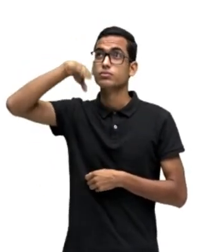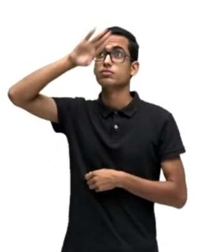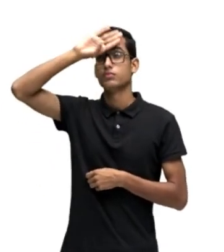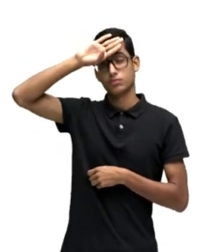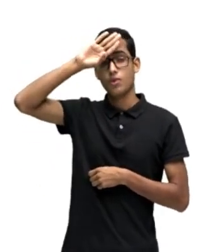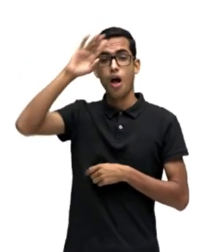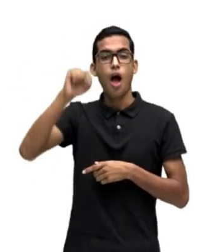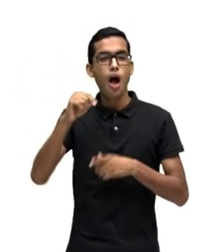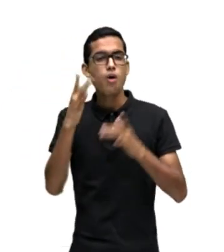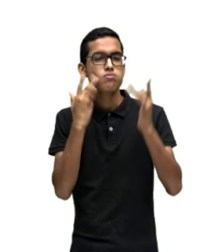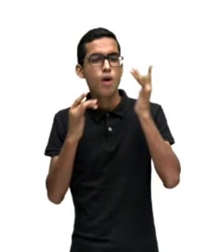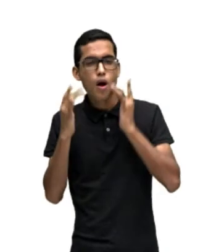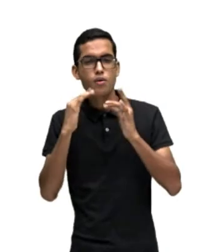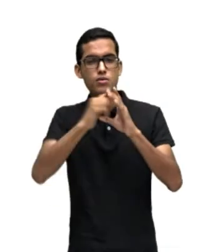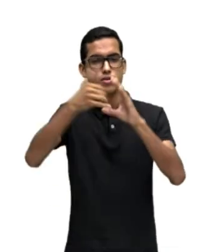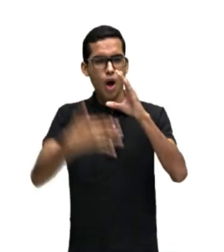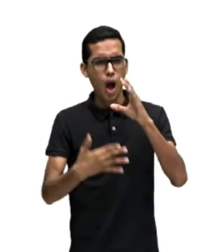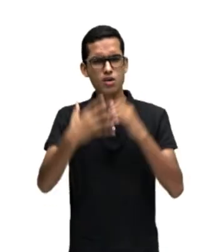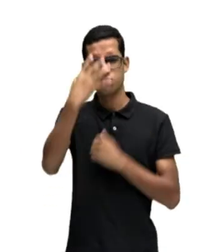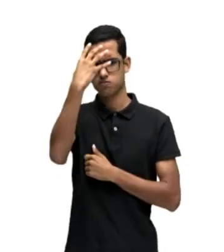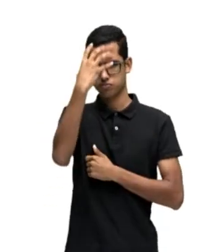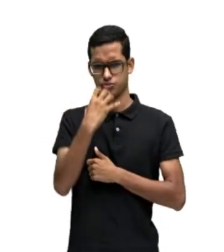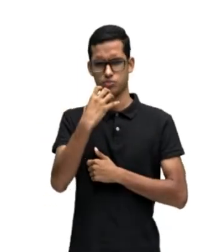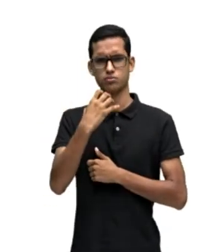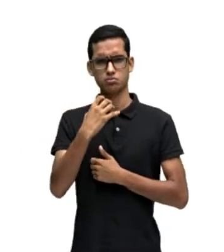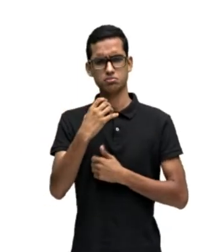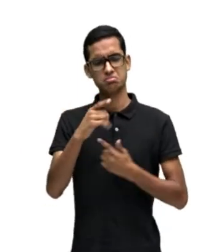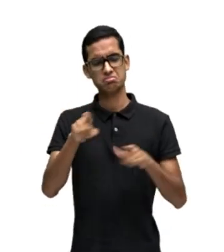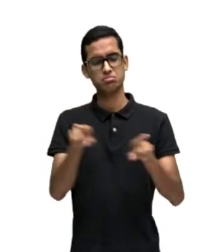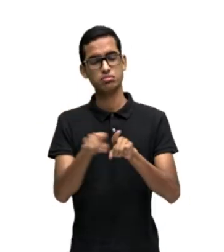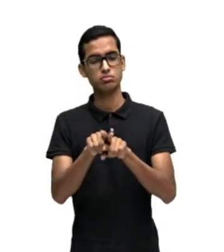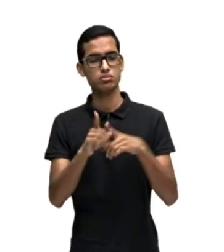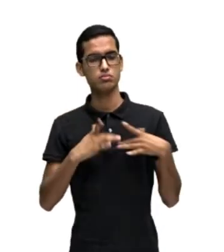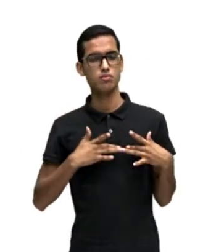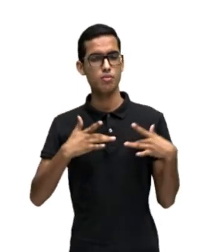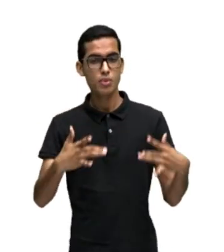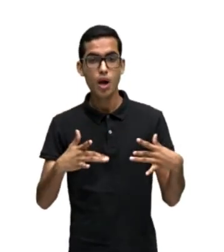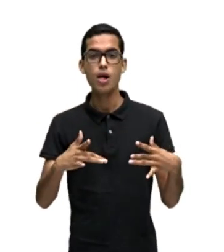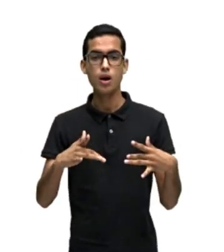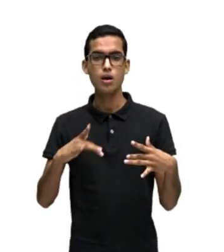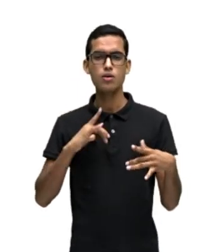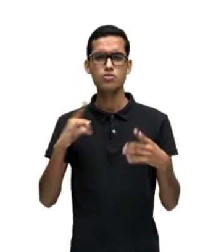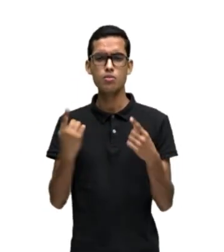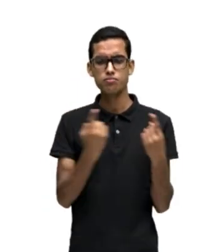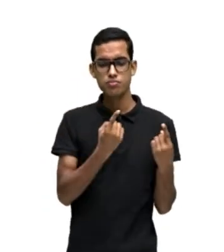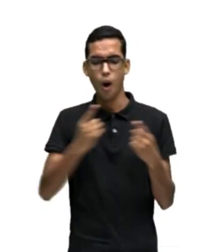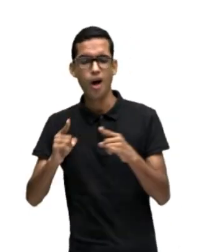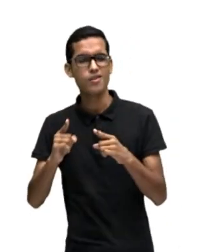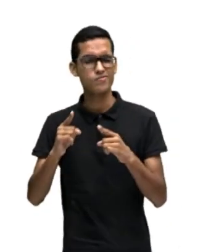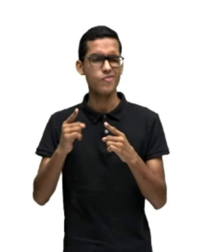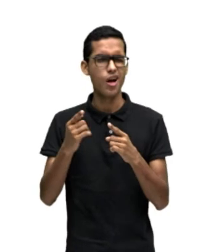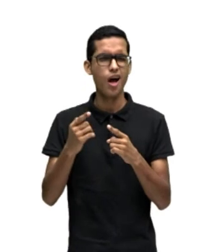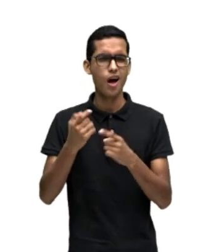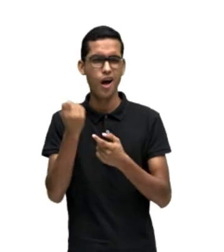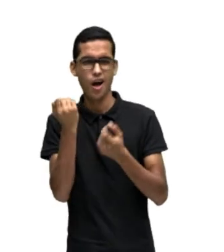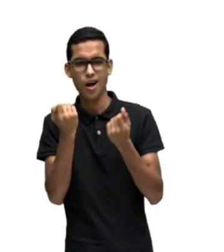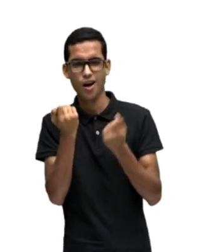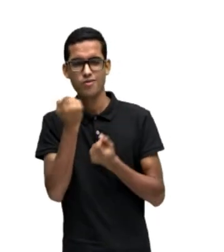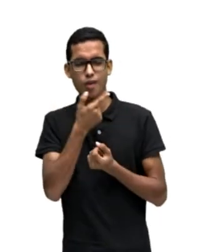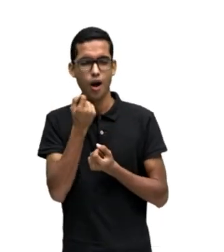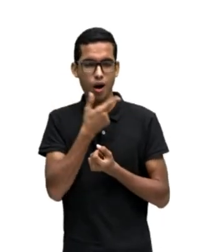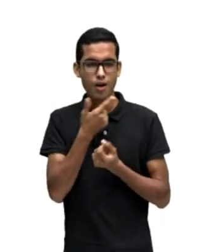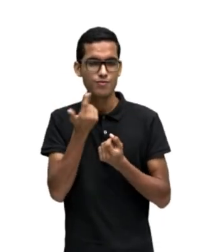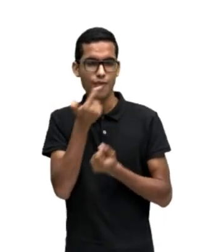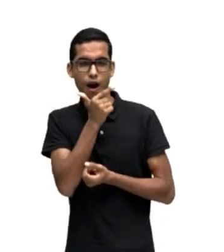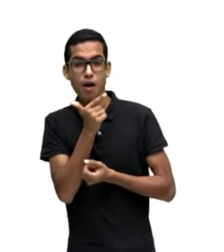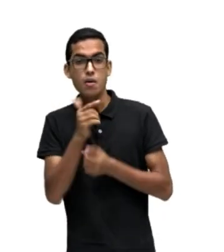teatral caracterizada pela seriedade ou solenidade em oposição à comédia propriamente dita. Normalmente ele